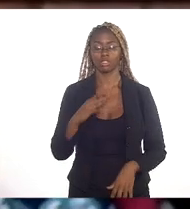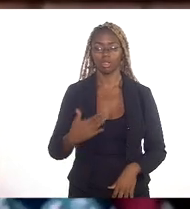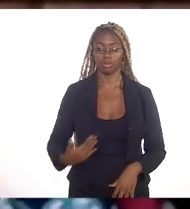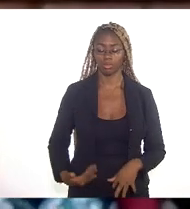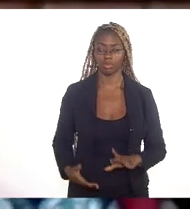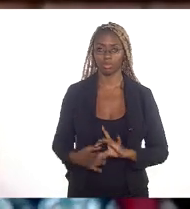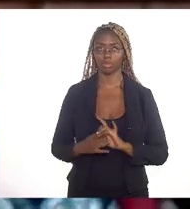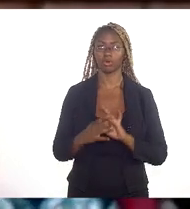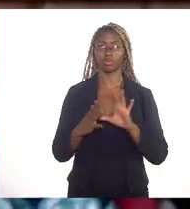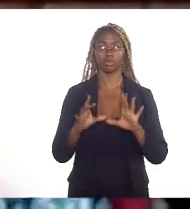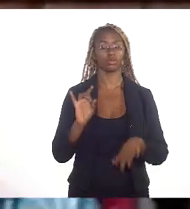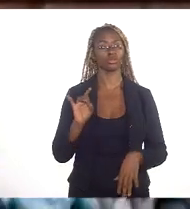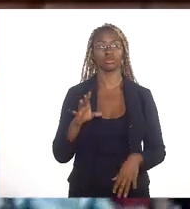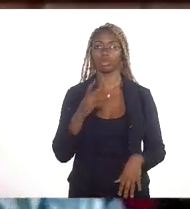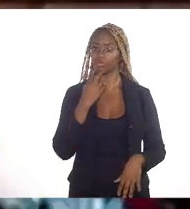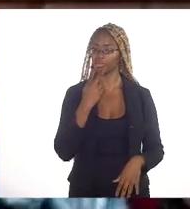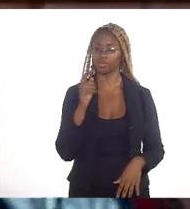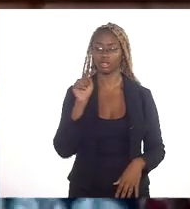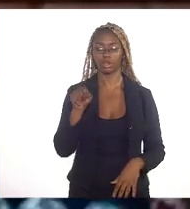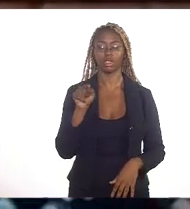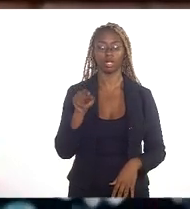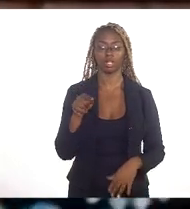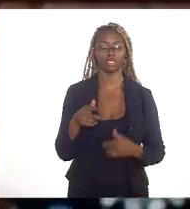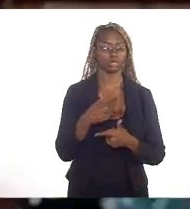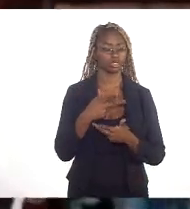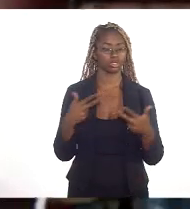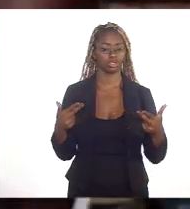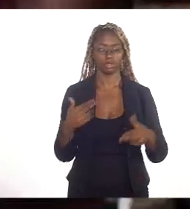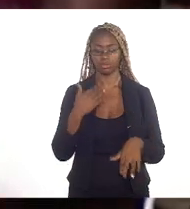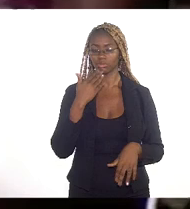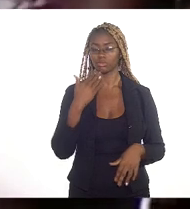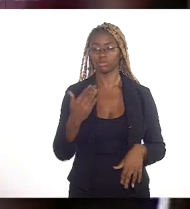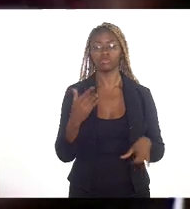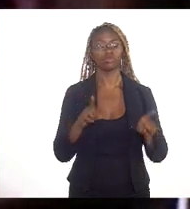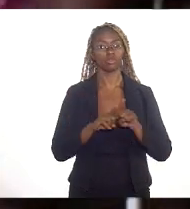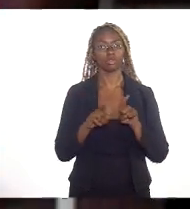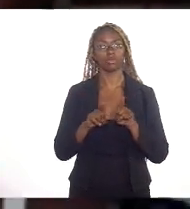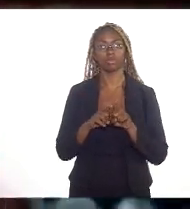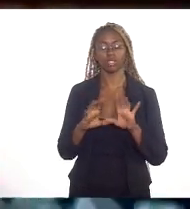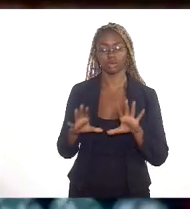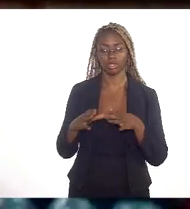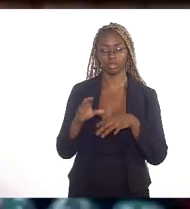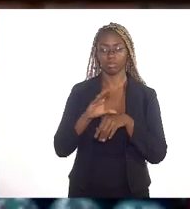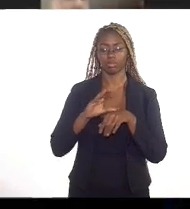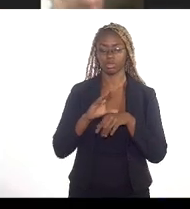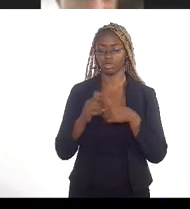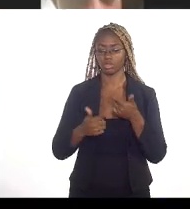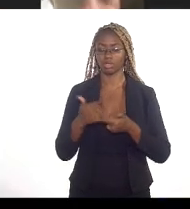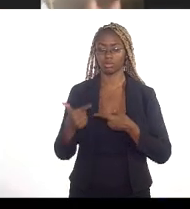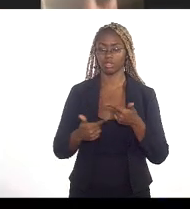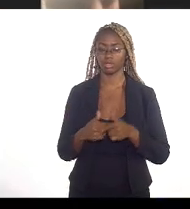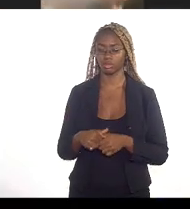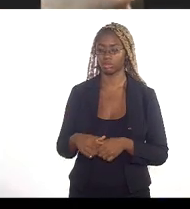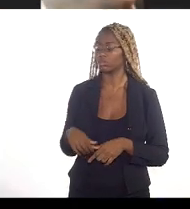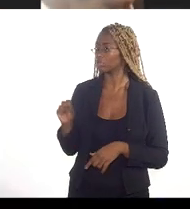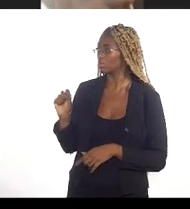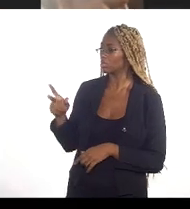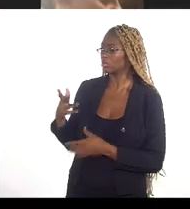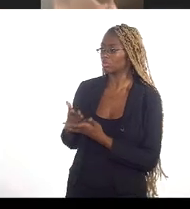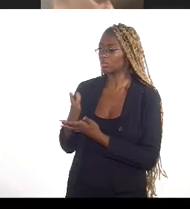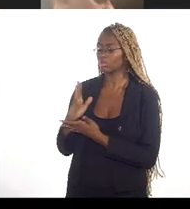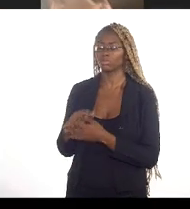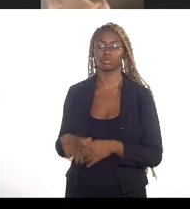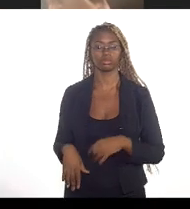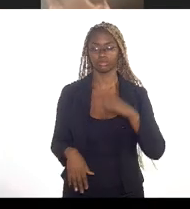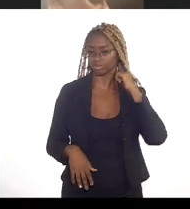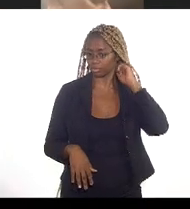de ordem, colocar esse ponto e avocar o parecer da Comissão de Trabalho. Presidência, defere pedido de Vossa Excelência. Deputada